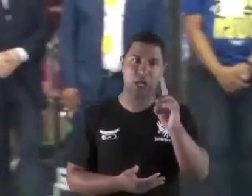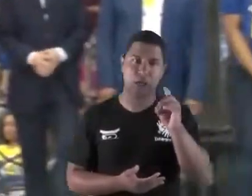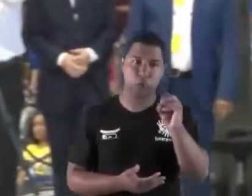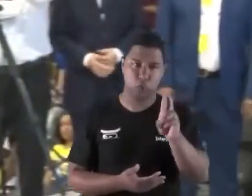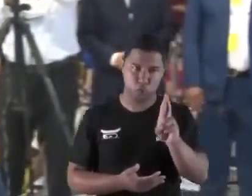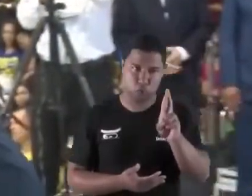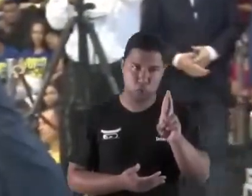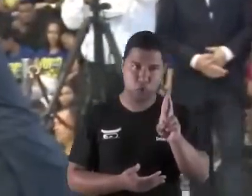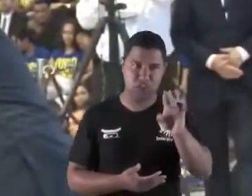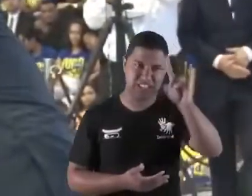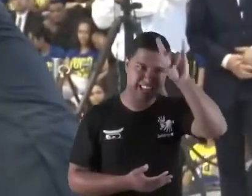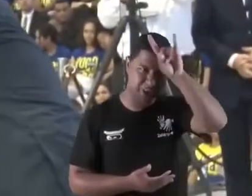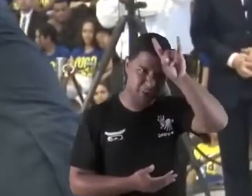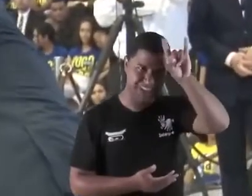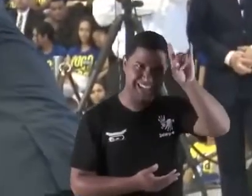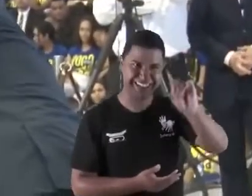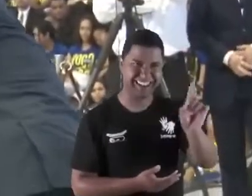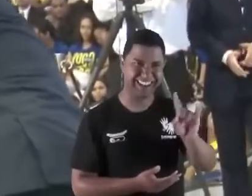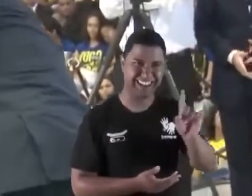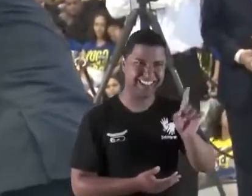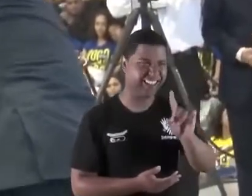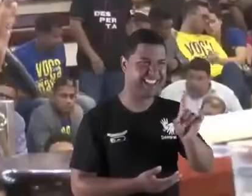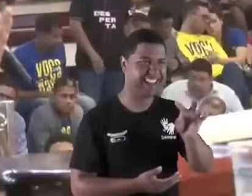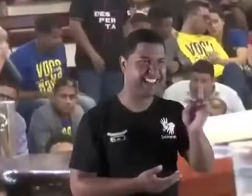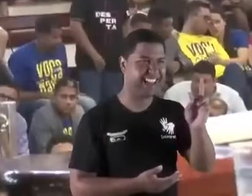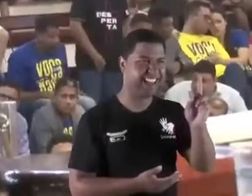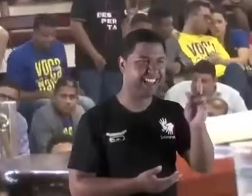Estava com a cabeça no peito dele.